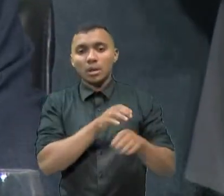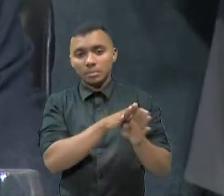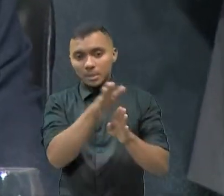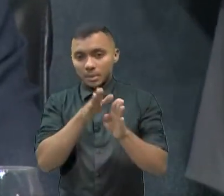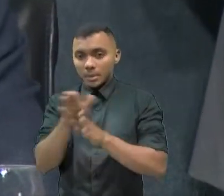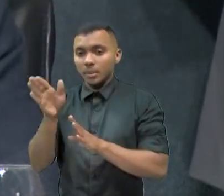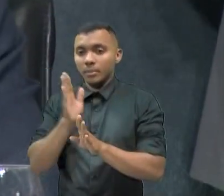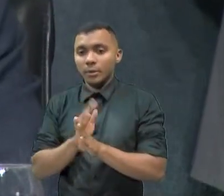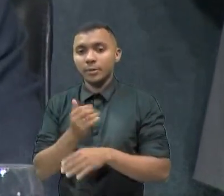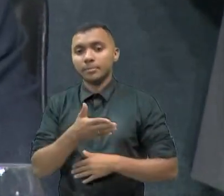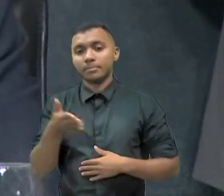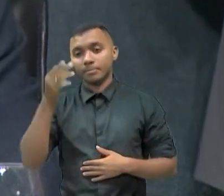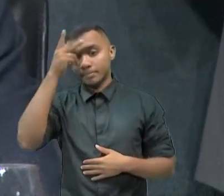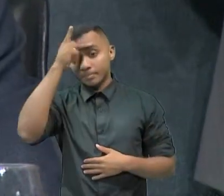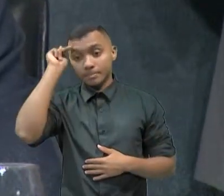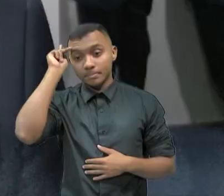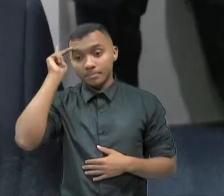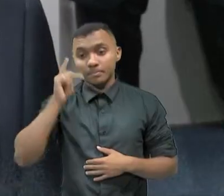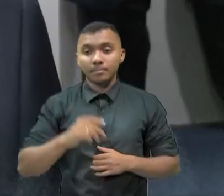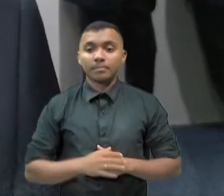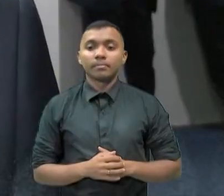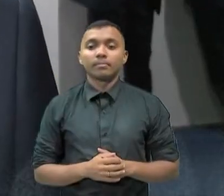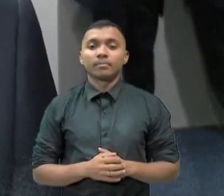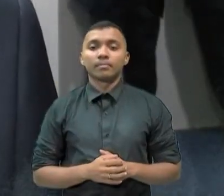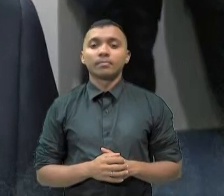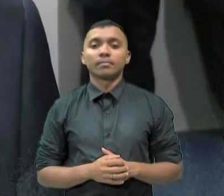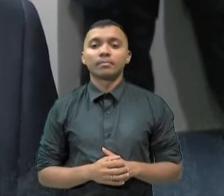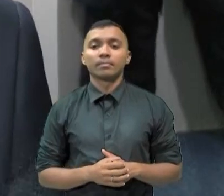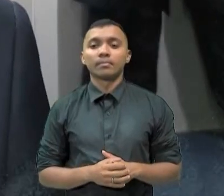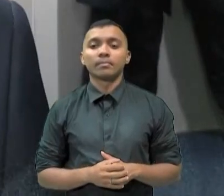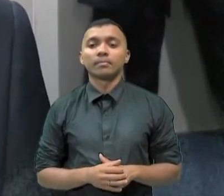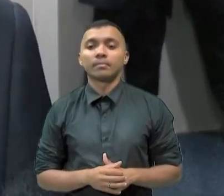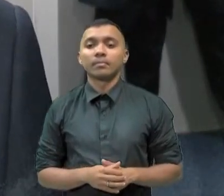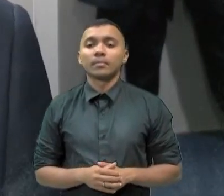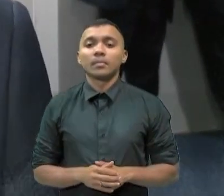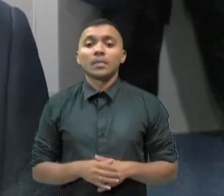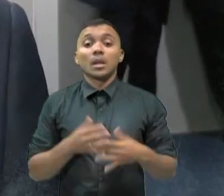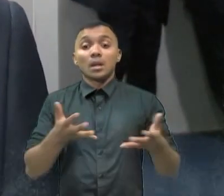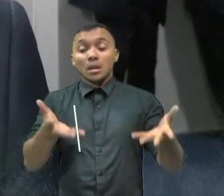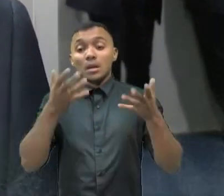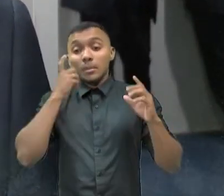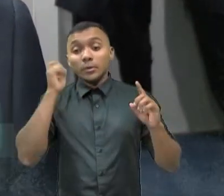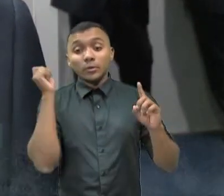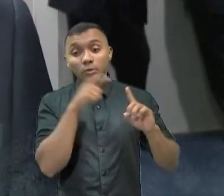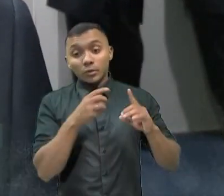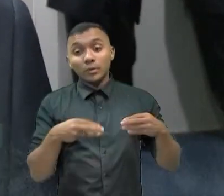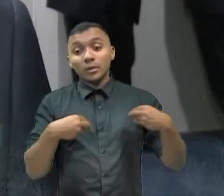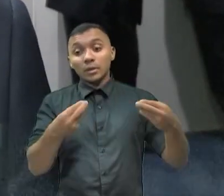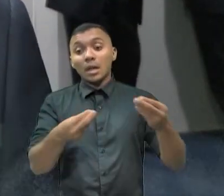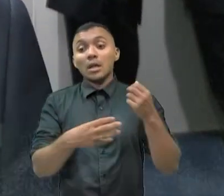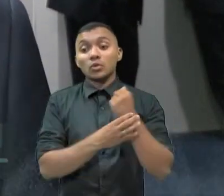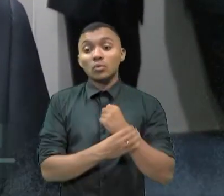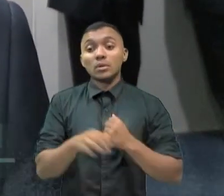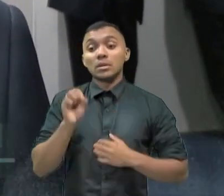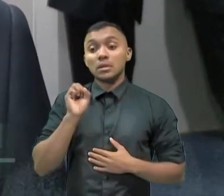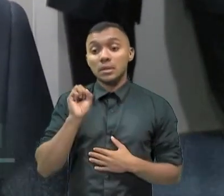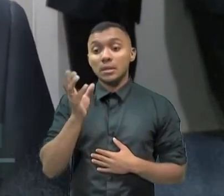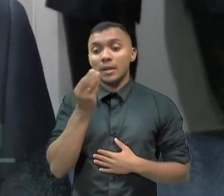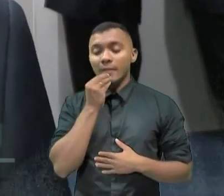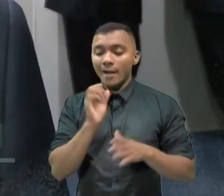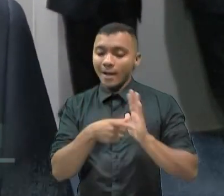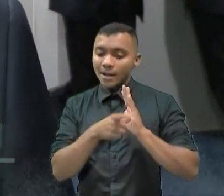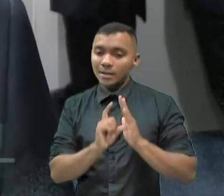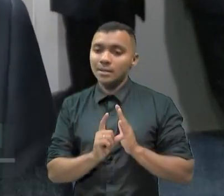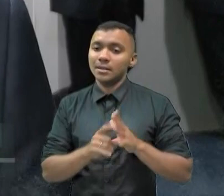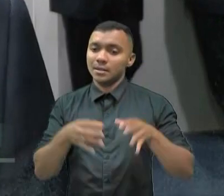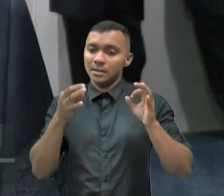pequenos agricultores e produtores. O que nós estamos buscando é garantir que se dê condições